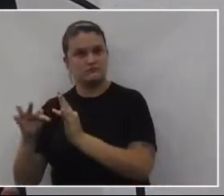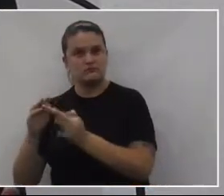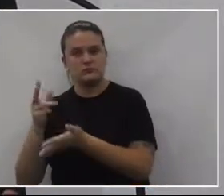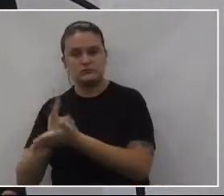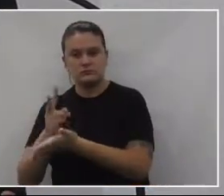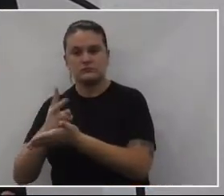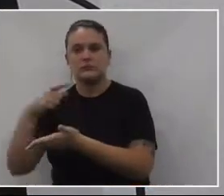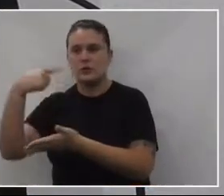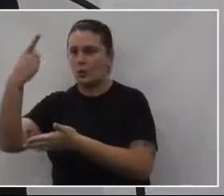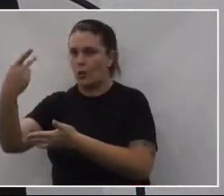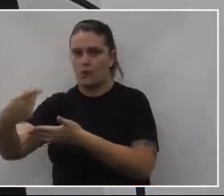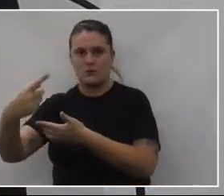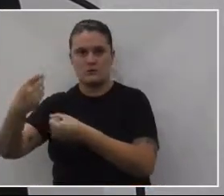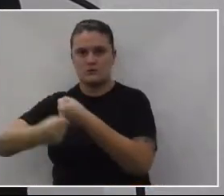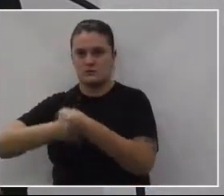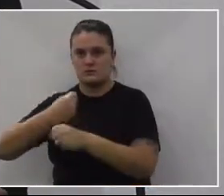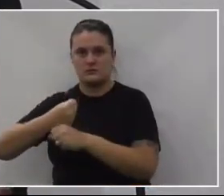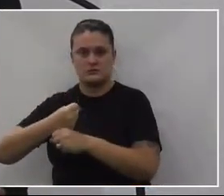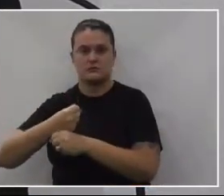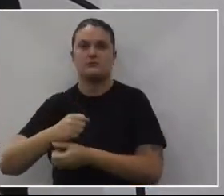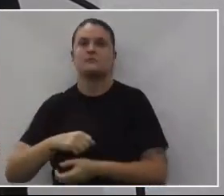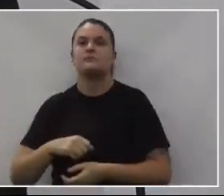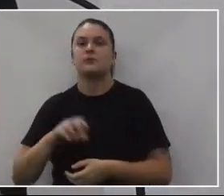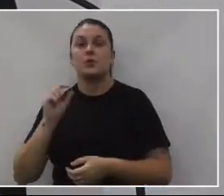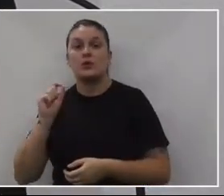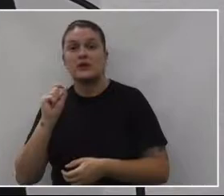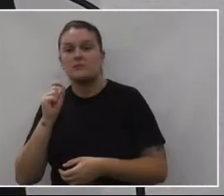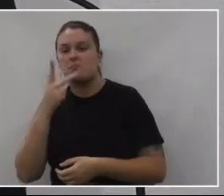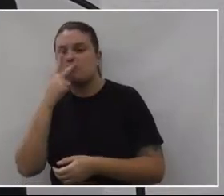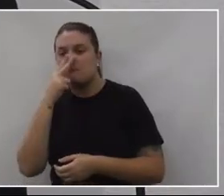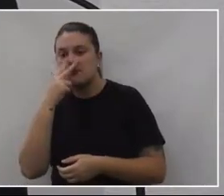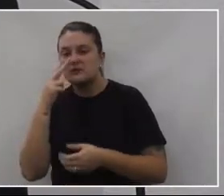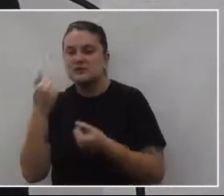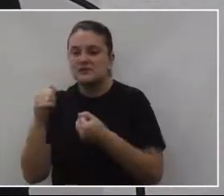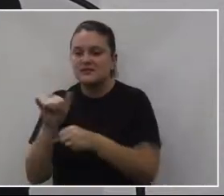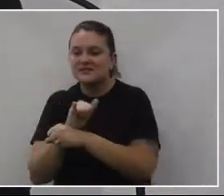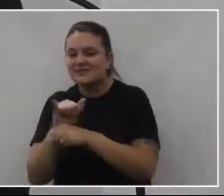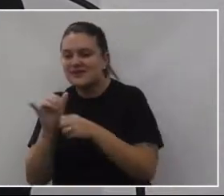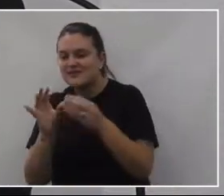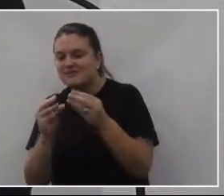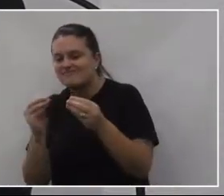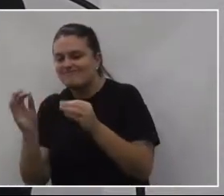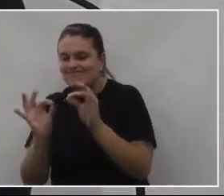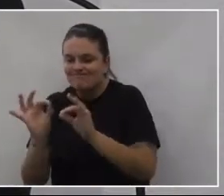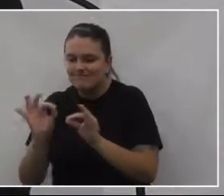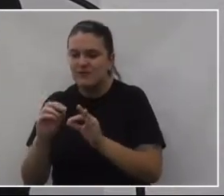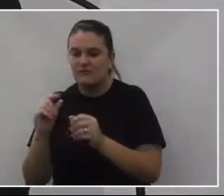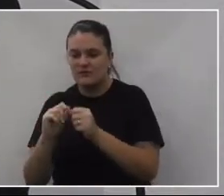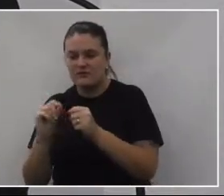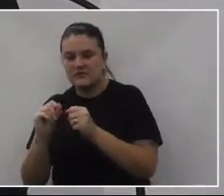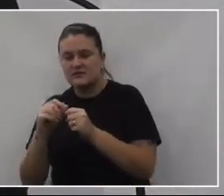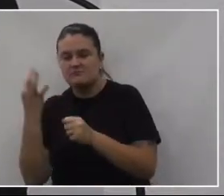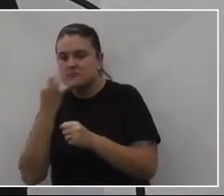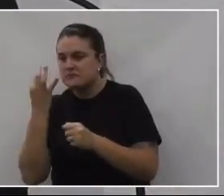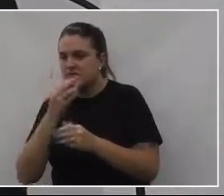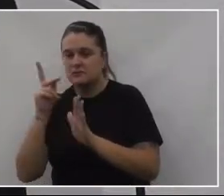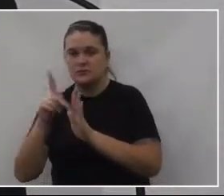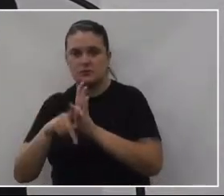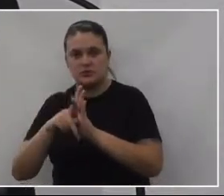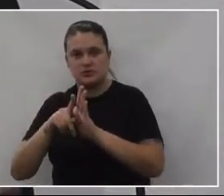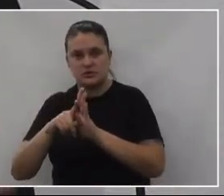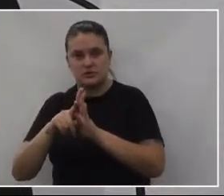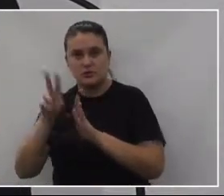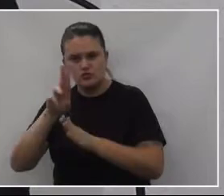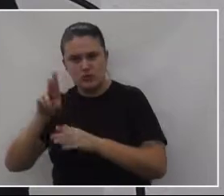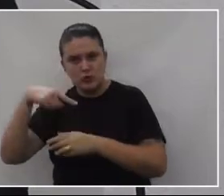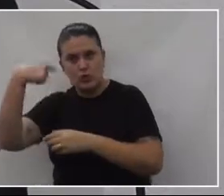tudo ano que vem. Aquilo que merecer uma flexibilização, assim o faremos para aperfeiçoar o projeto ainda mais. É